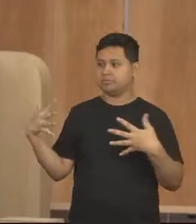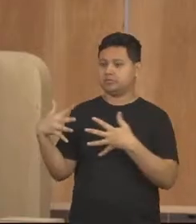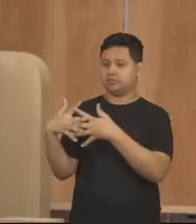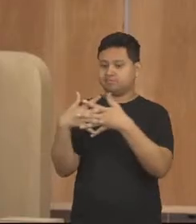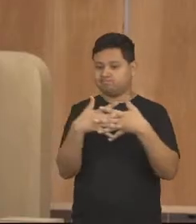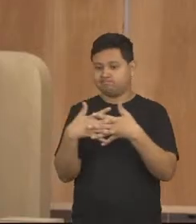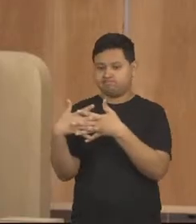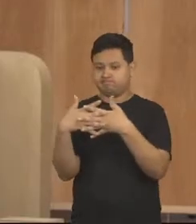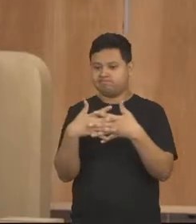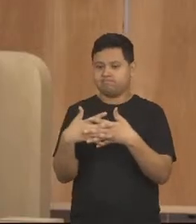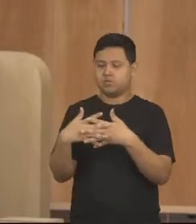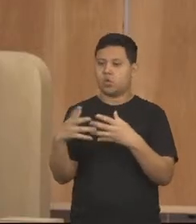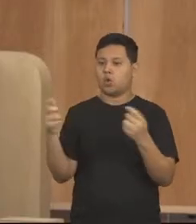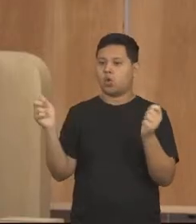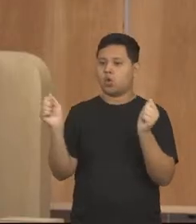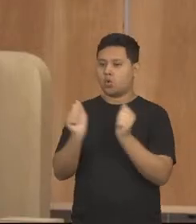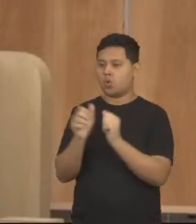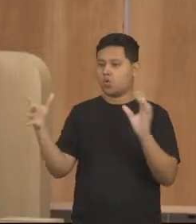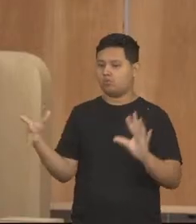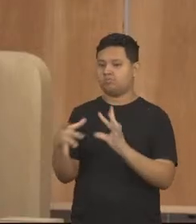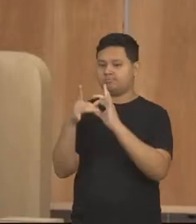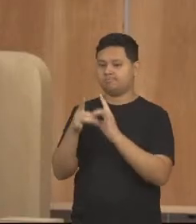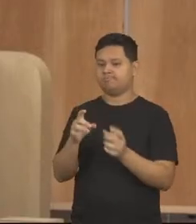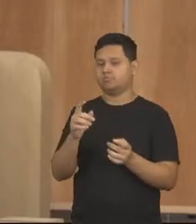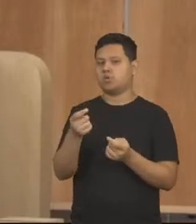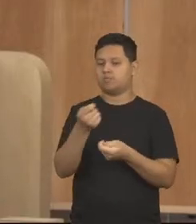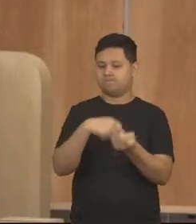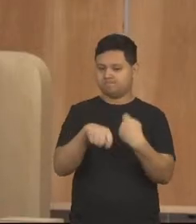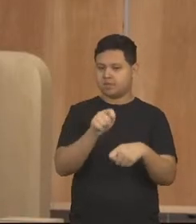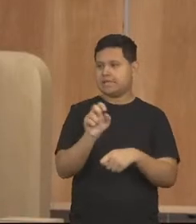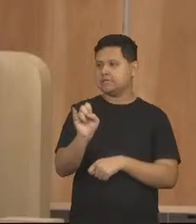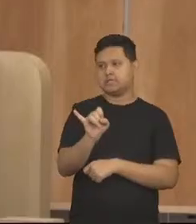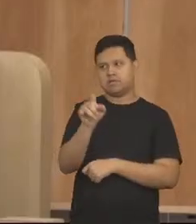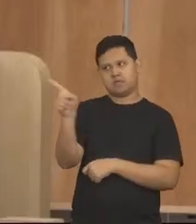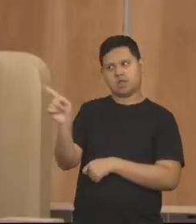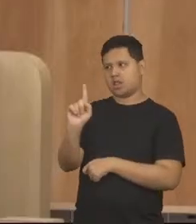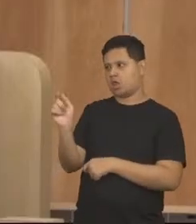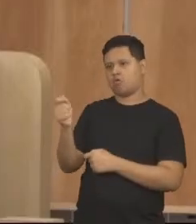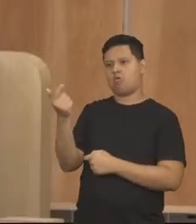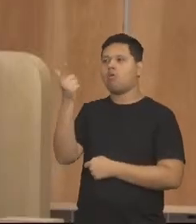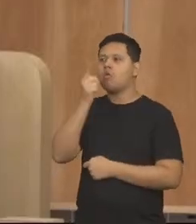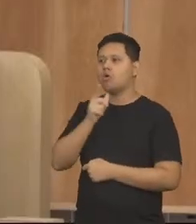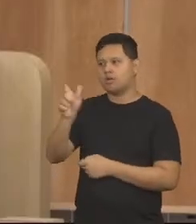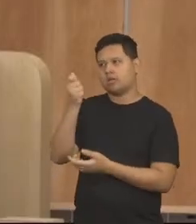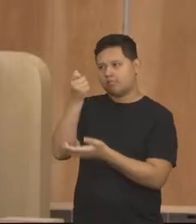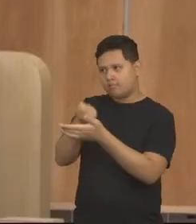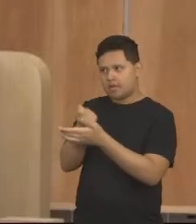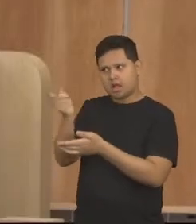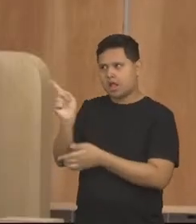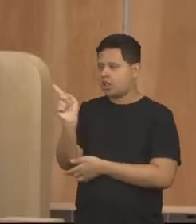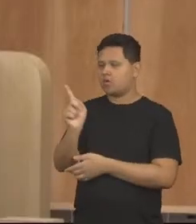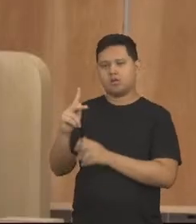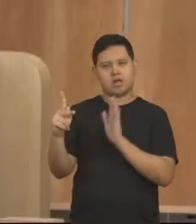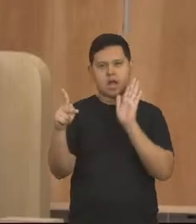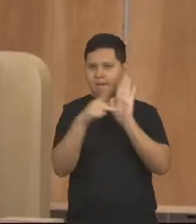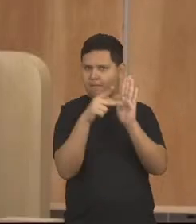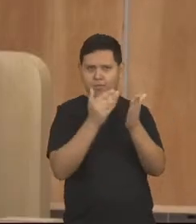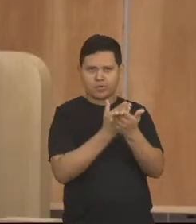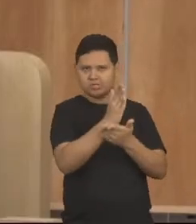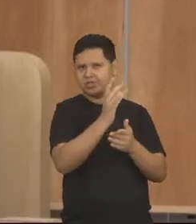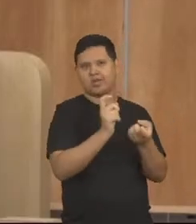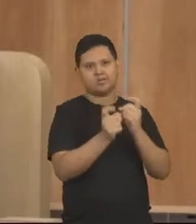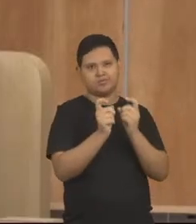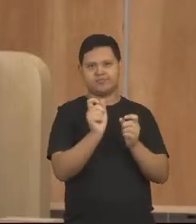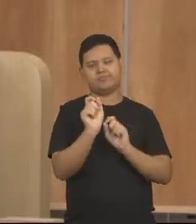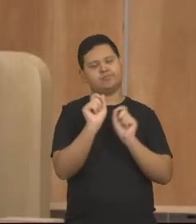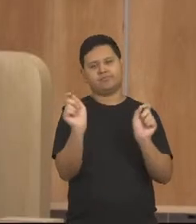recurso financeiro. Elas estão, sem dúvida. Se você não tiver dinheiro, você não consegue tirar do papel as boas